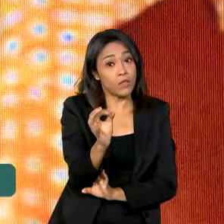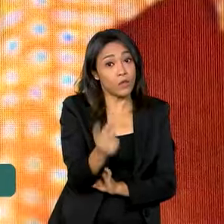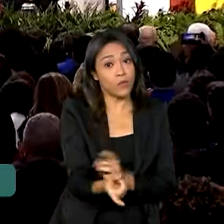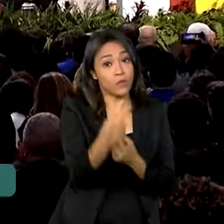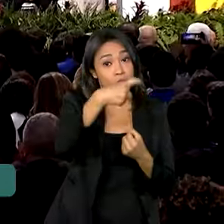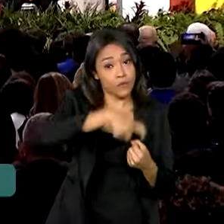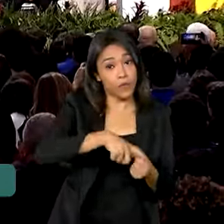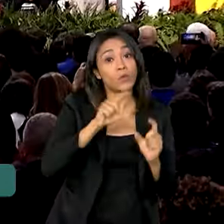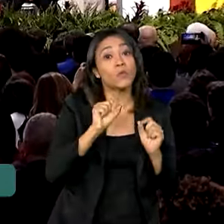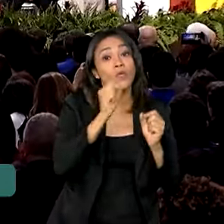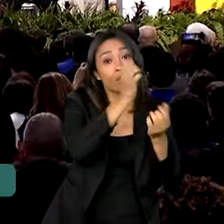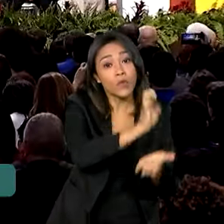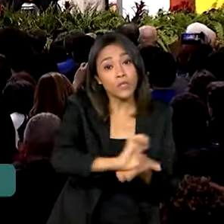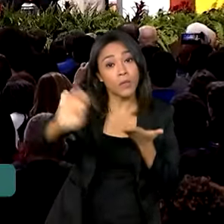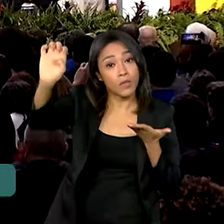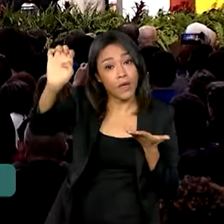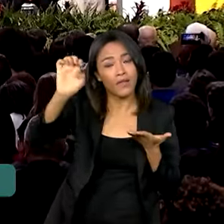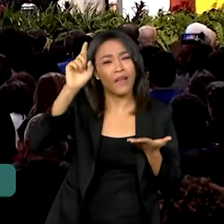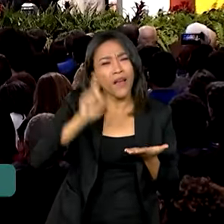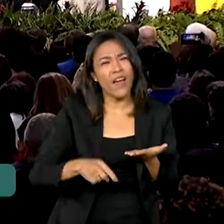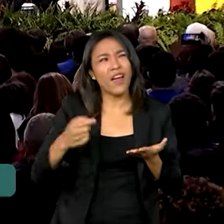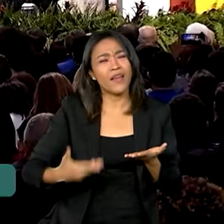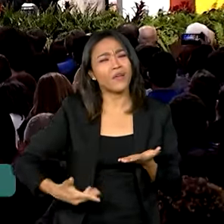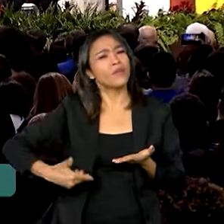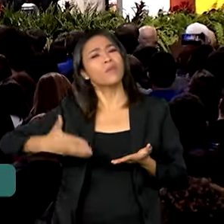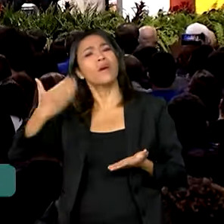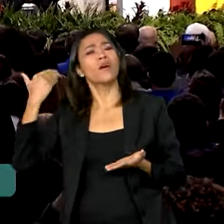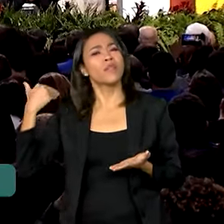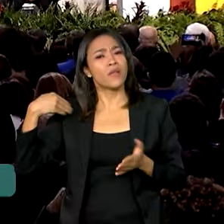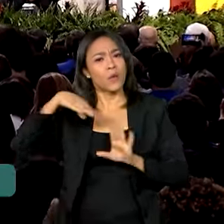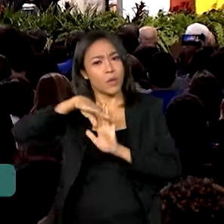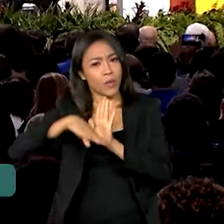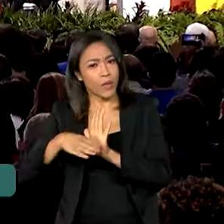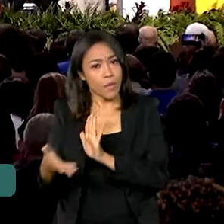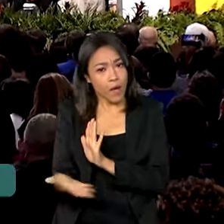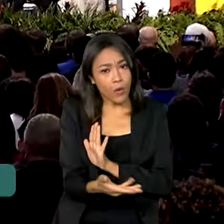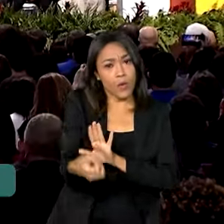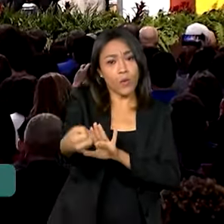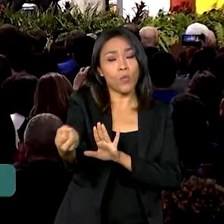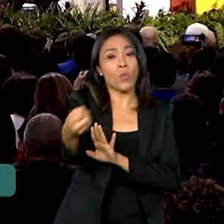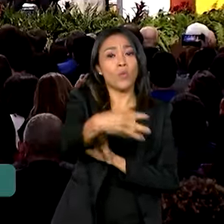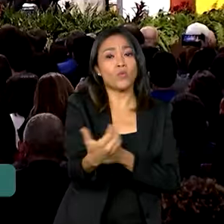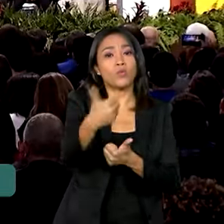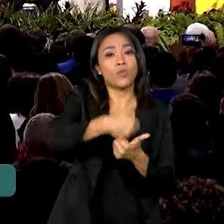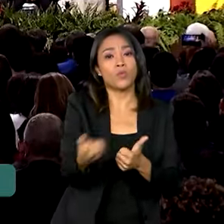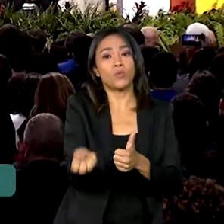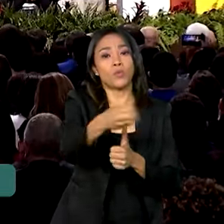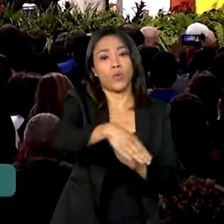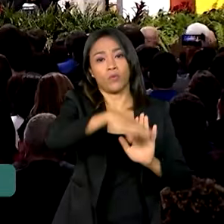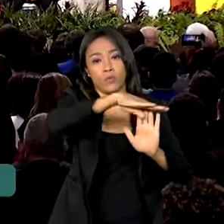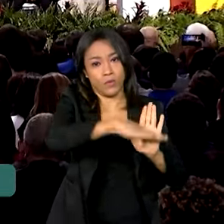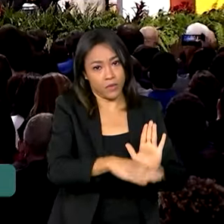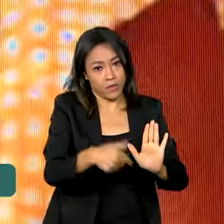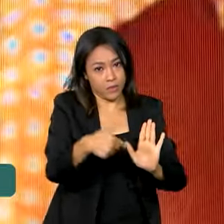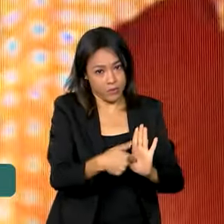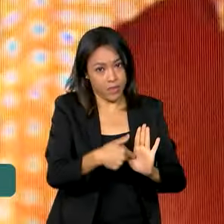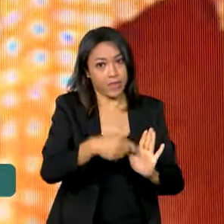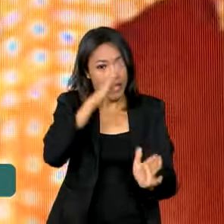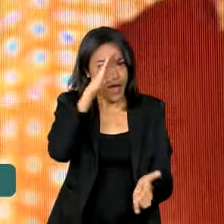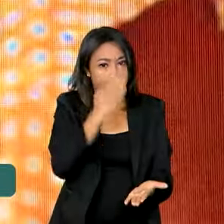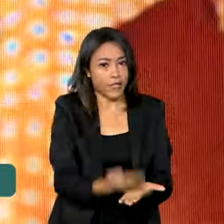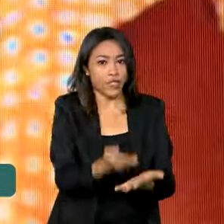foi exportado. Era o antigo Reintegra, agora o Acredita Exportação. Quando